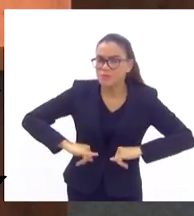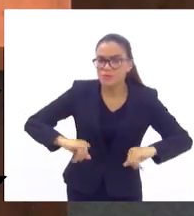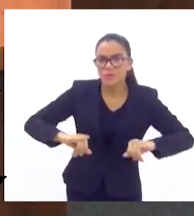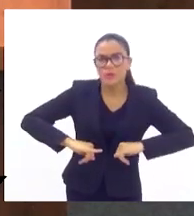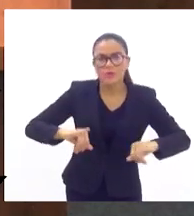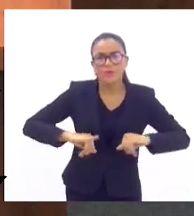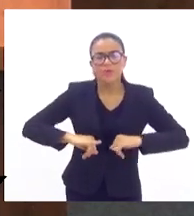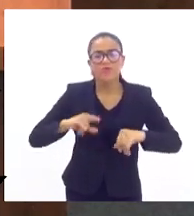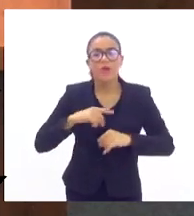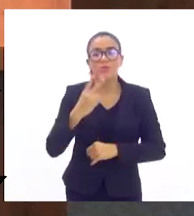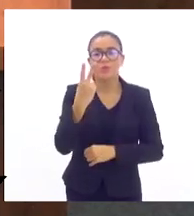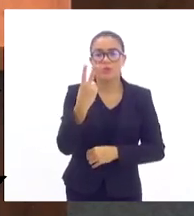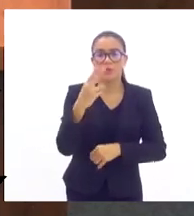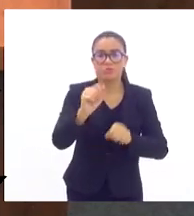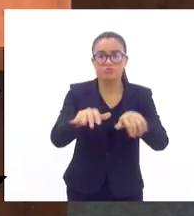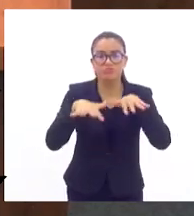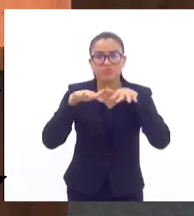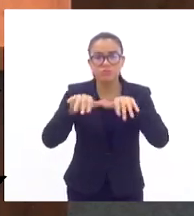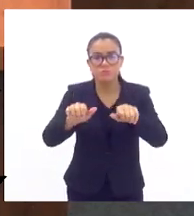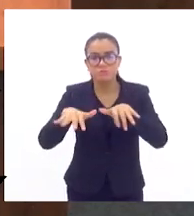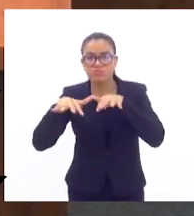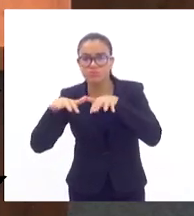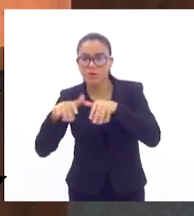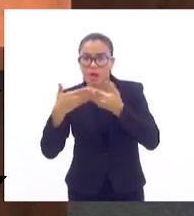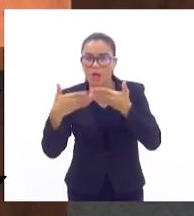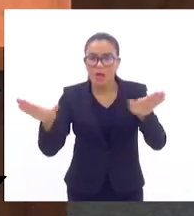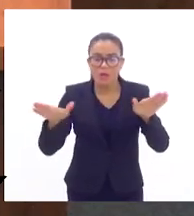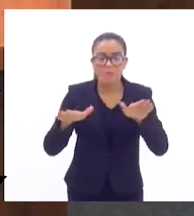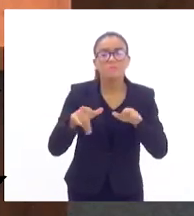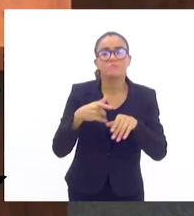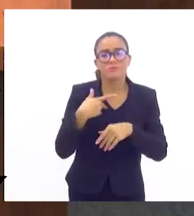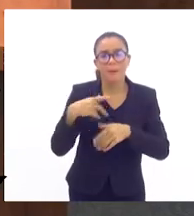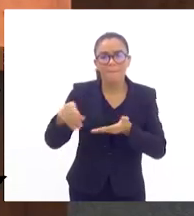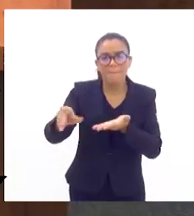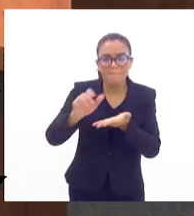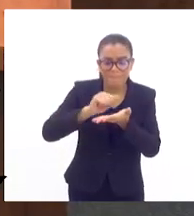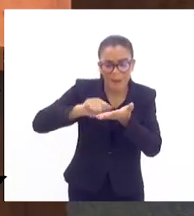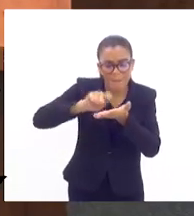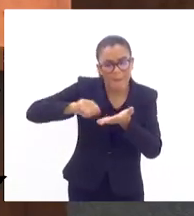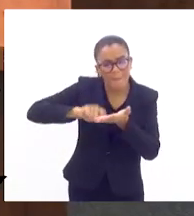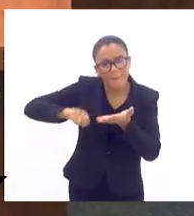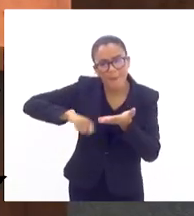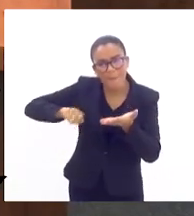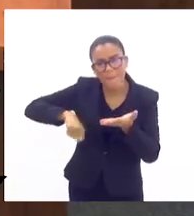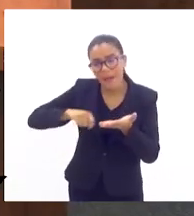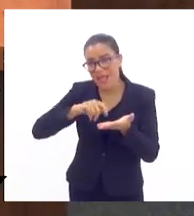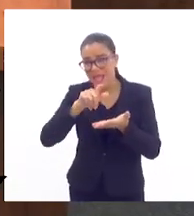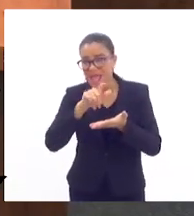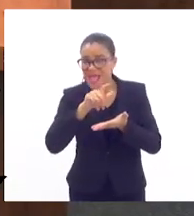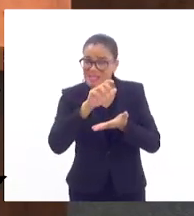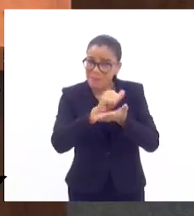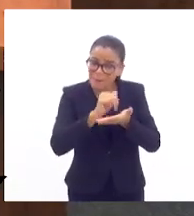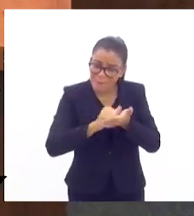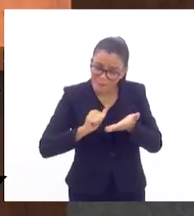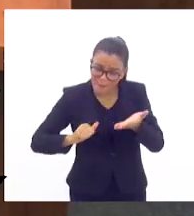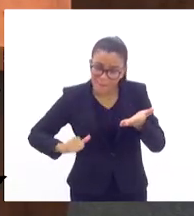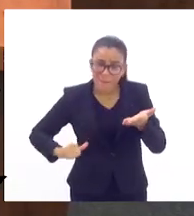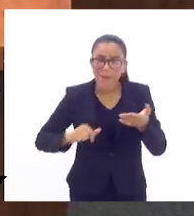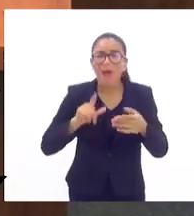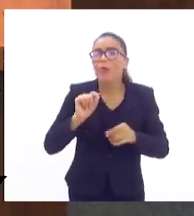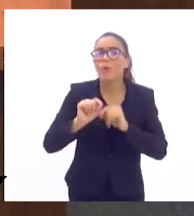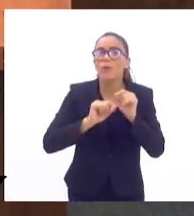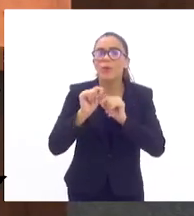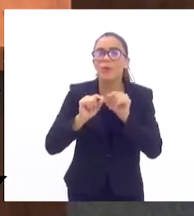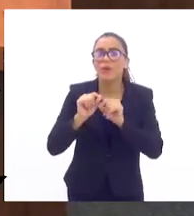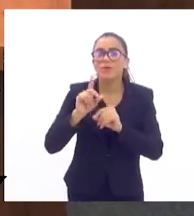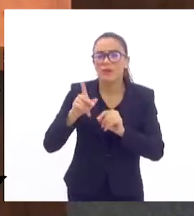2 audiências públicas para poder conversar com a empresa e levar as demandas para eles. Entre essas demandas, deputado, que a gente tem na cidade de Pinheiral, é uma que já